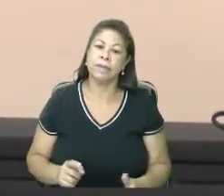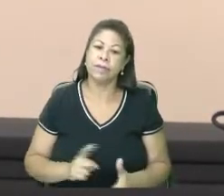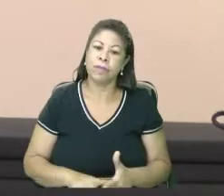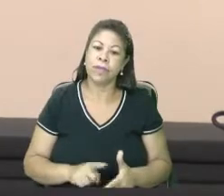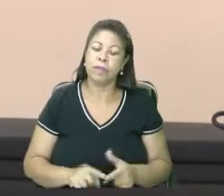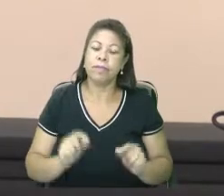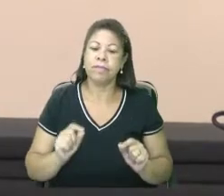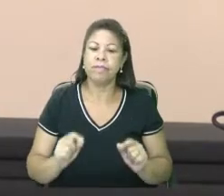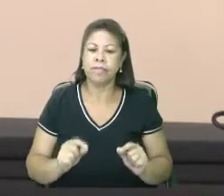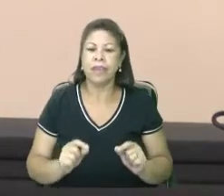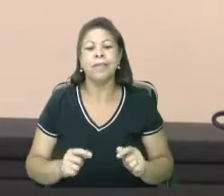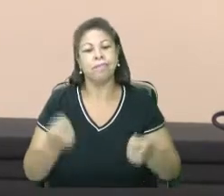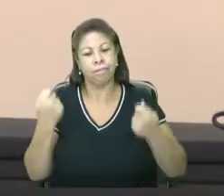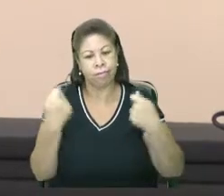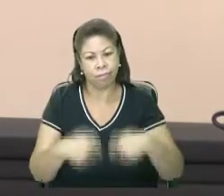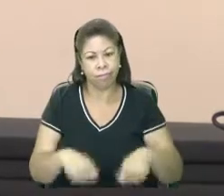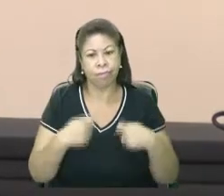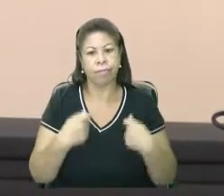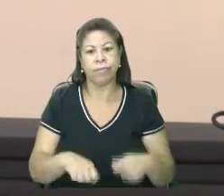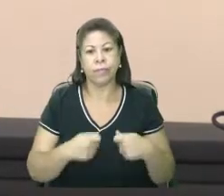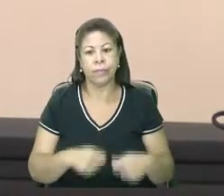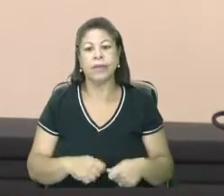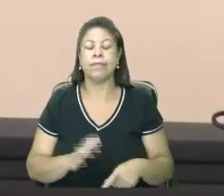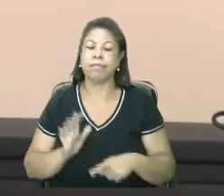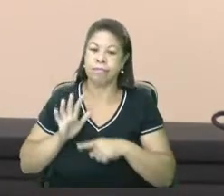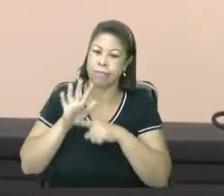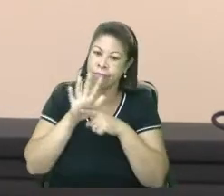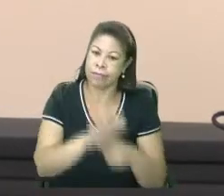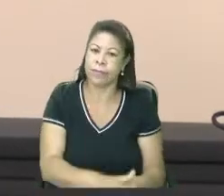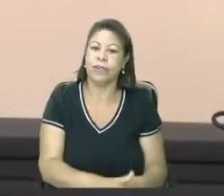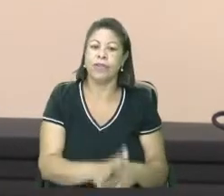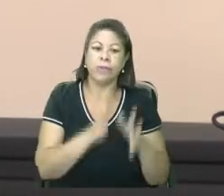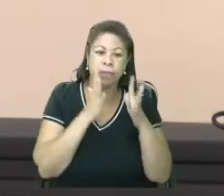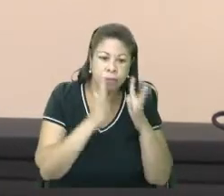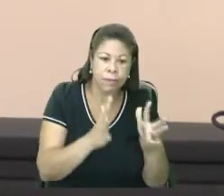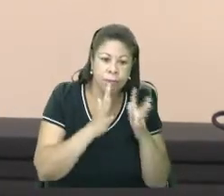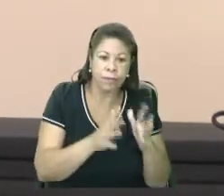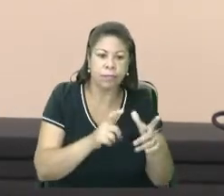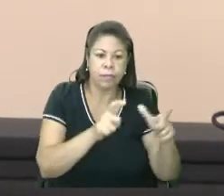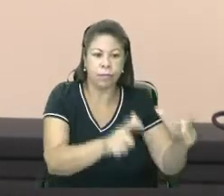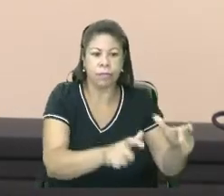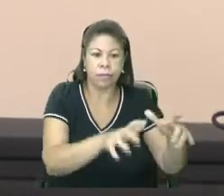uma necessidade de uma cobertura, de um atendimento em diversas áreas e um gasto muito